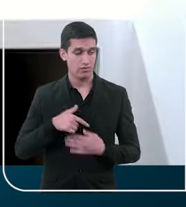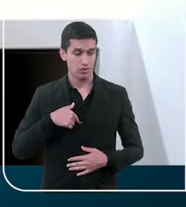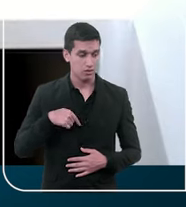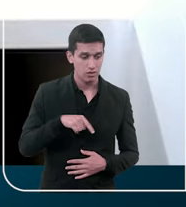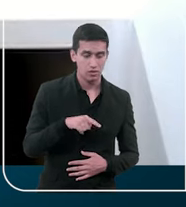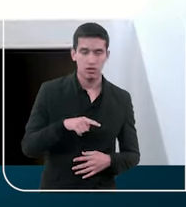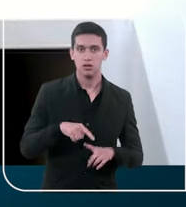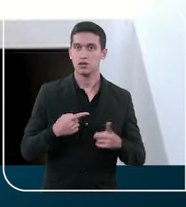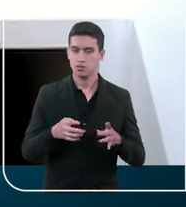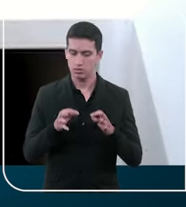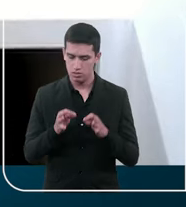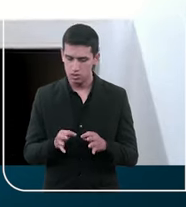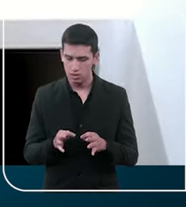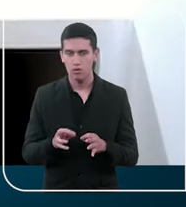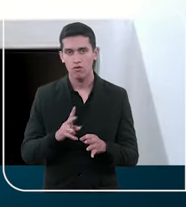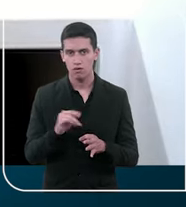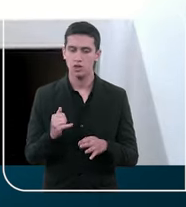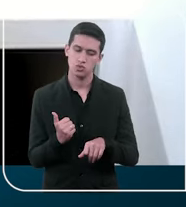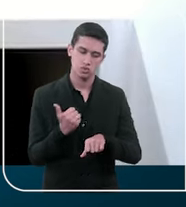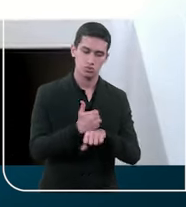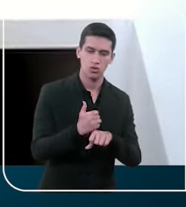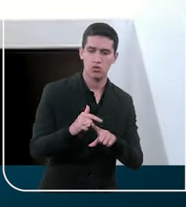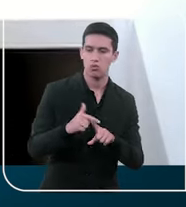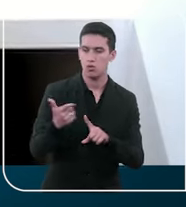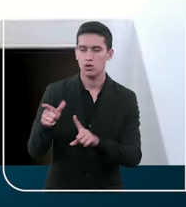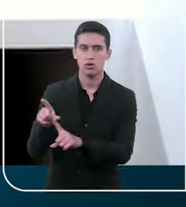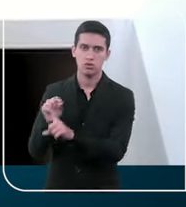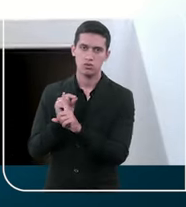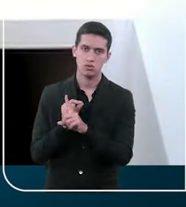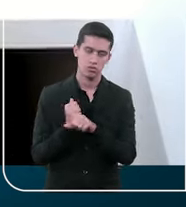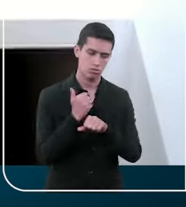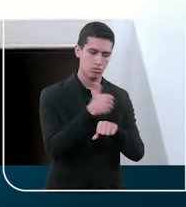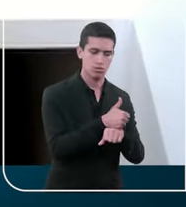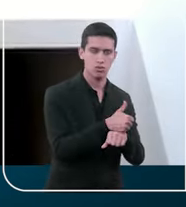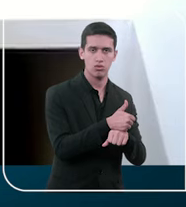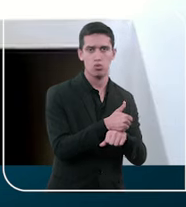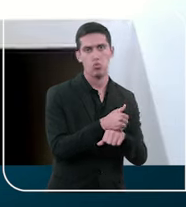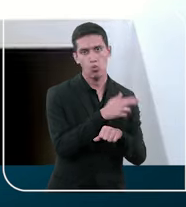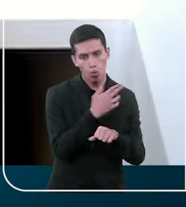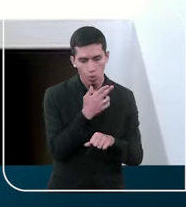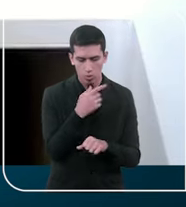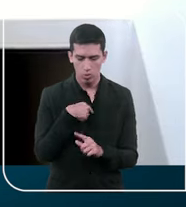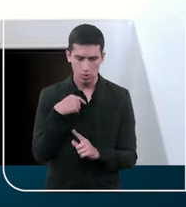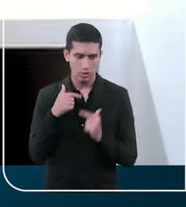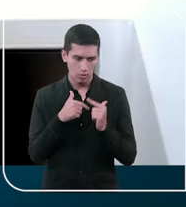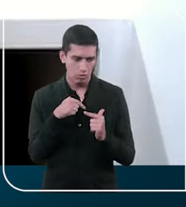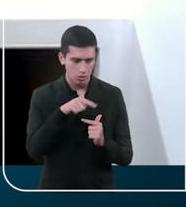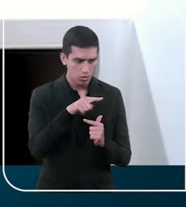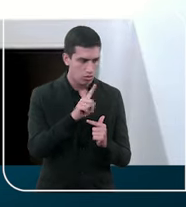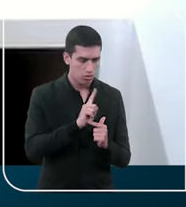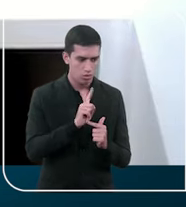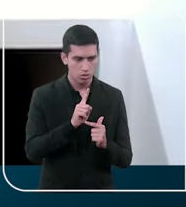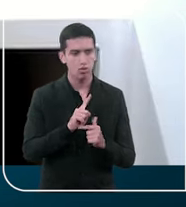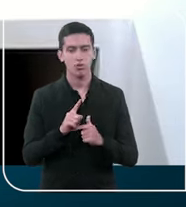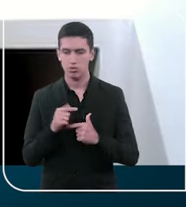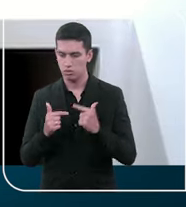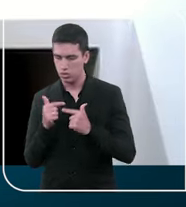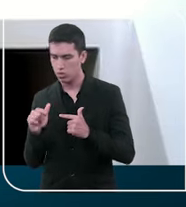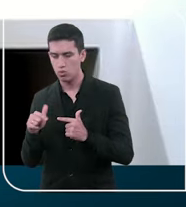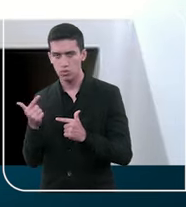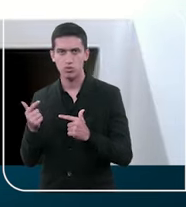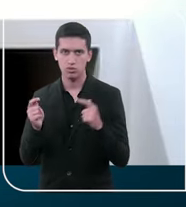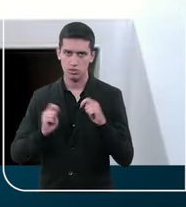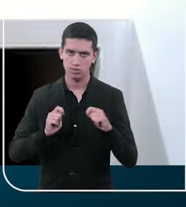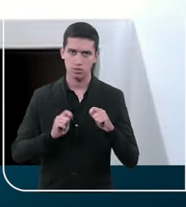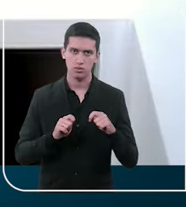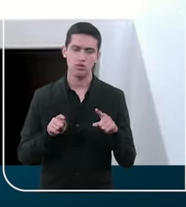essa função, e aí, devidamente justificada, será substituída por uma outra atribuição, uma outra função pública. Então ninguém pode se recusar e simplesmente